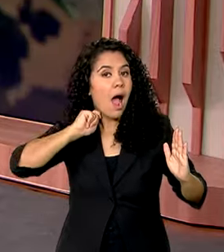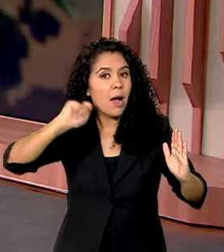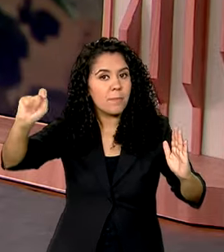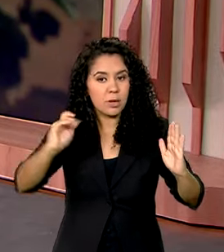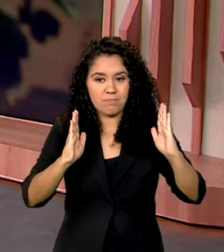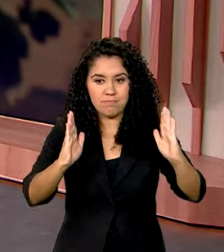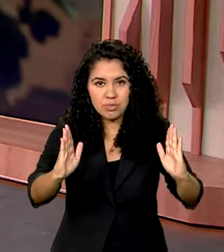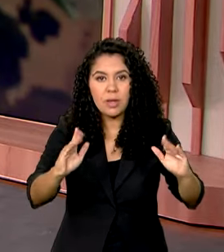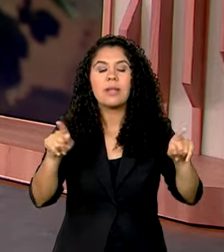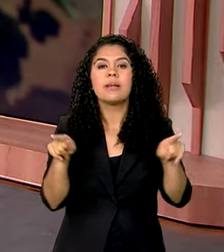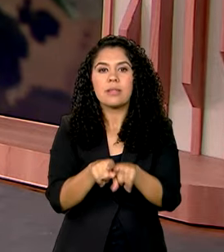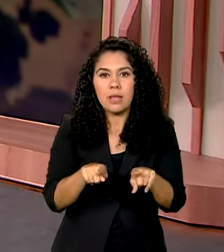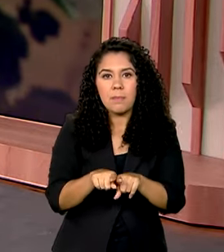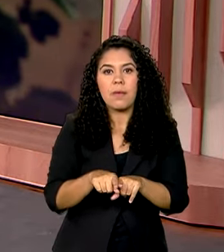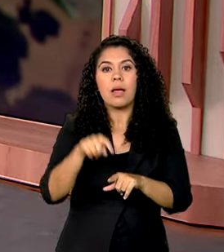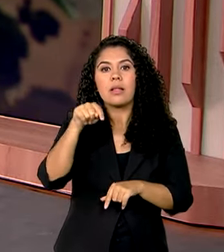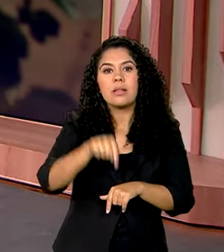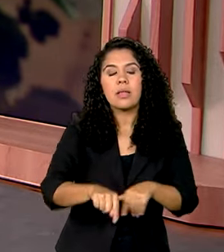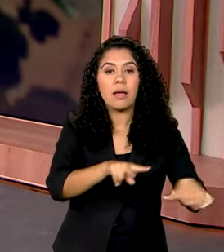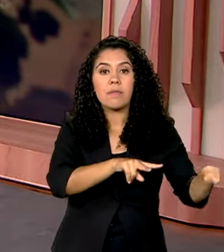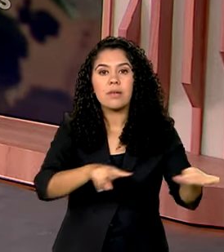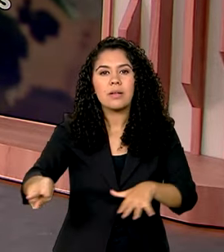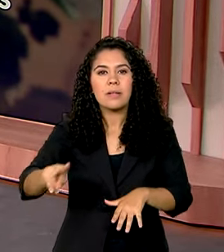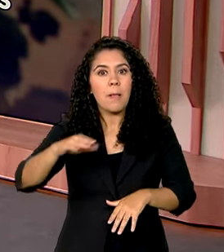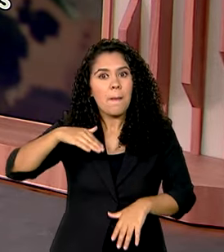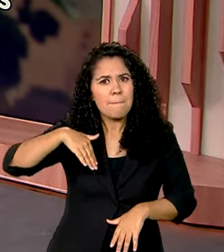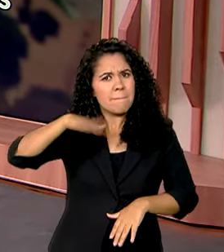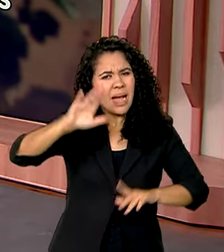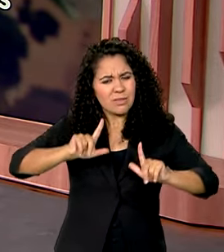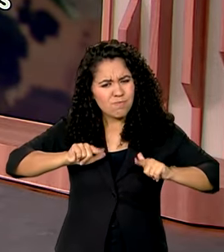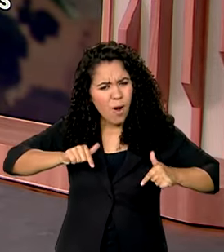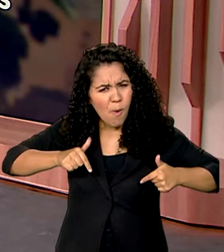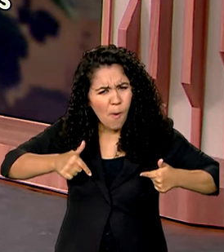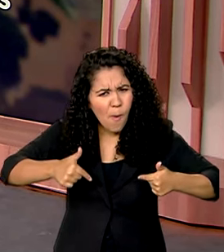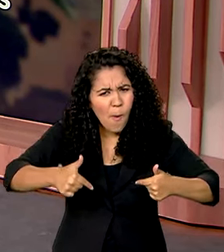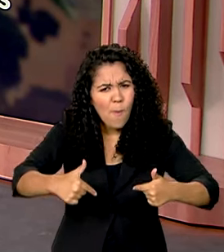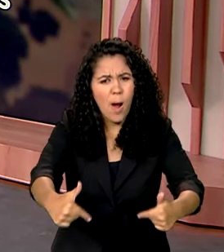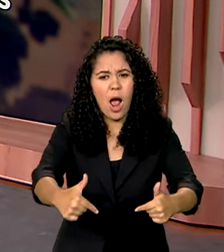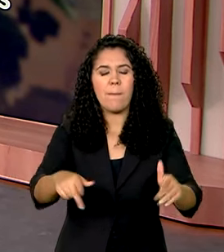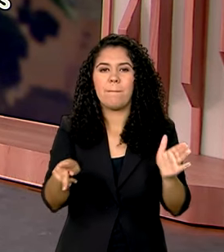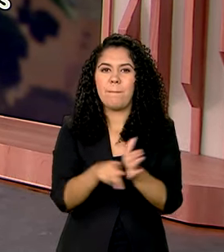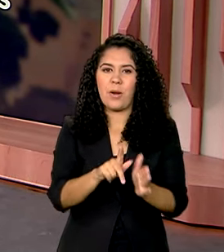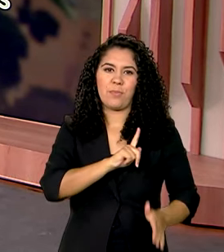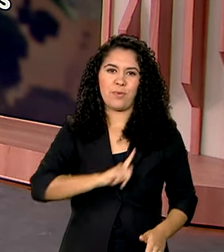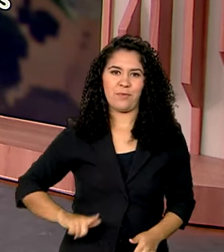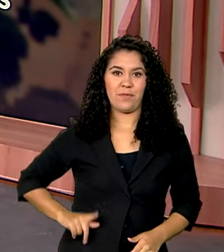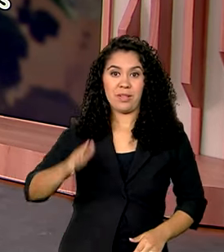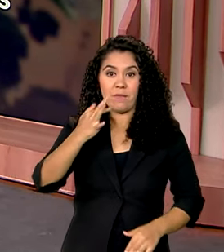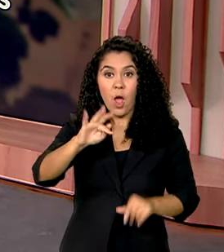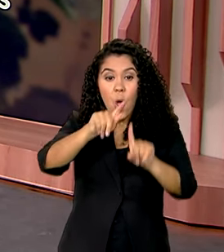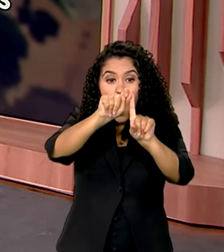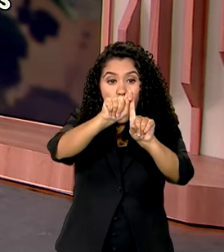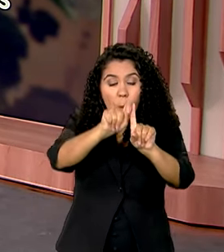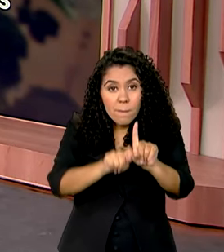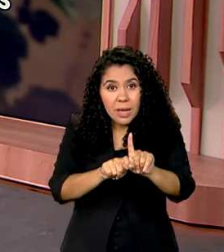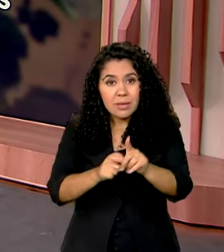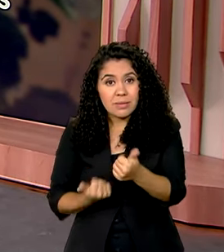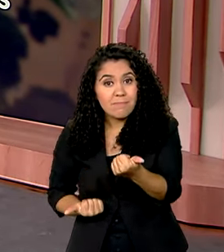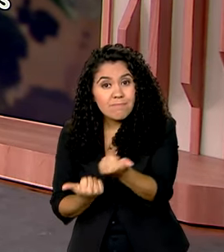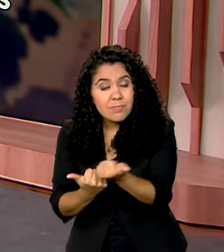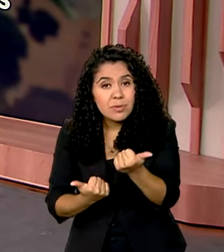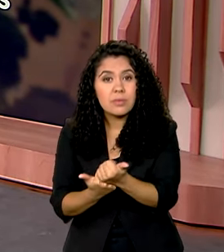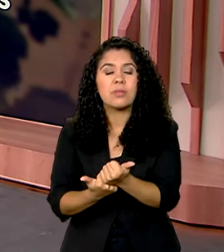fechamos a semana com o balanço da maior força-tarefa já realizada pelo governo federal. Em um mês, o socorro